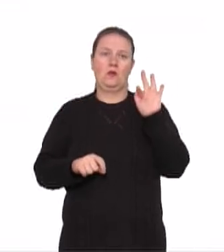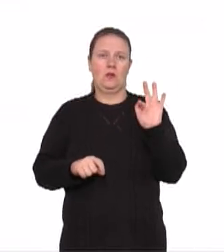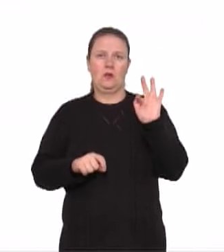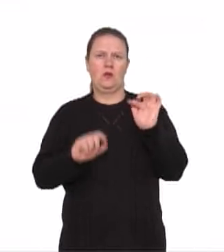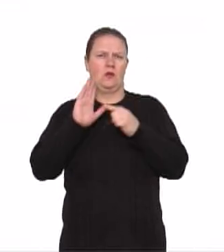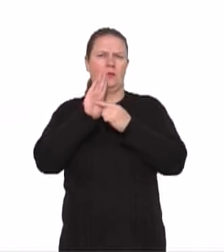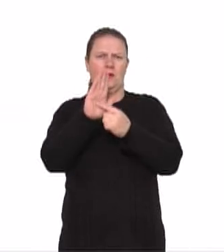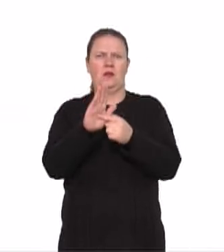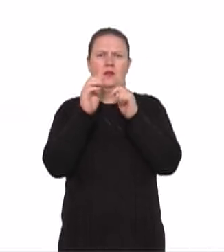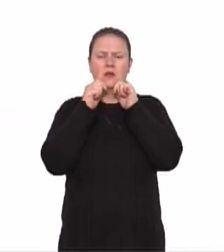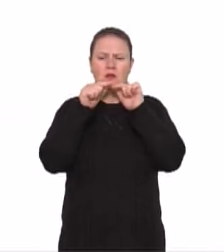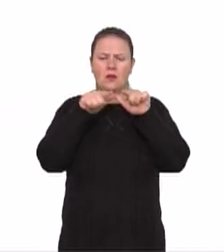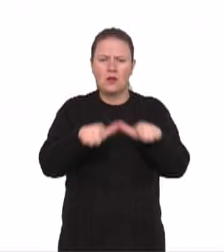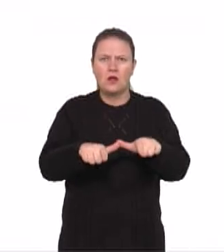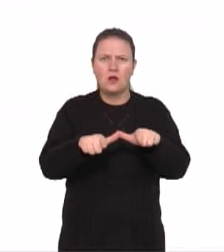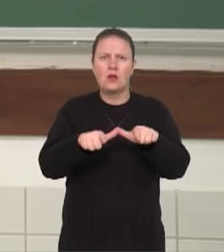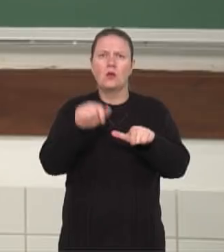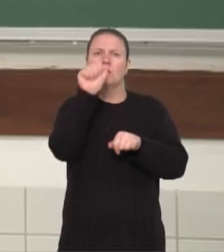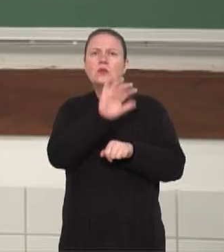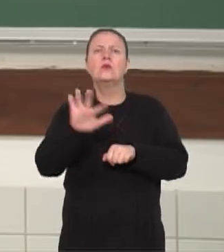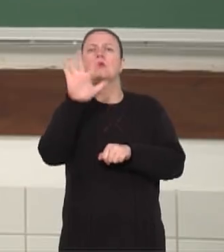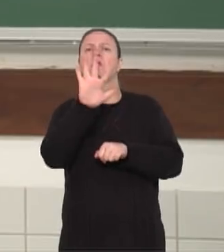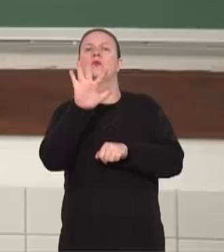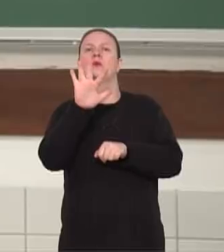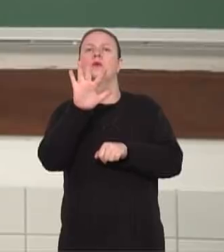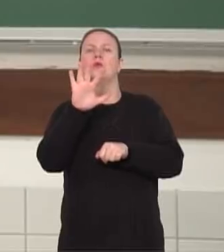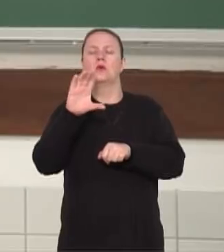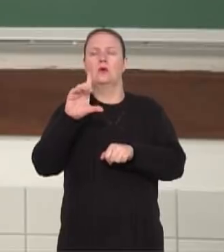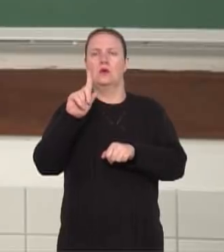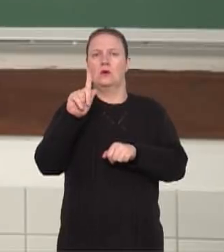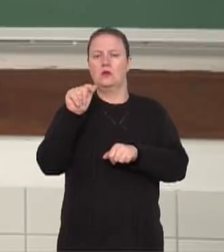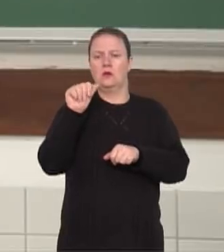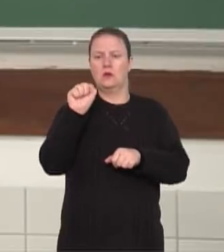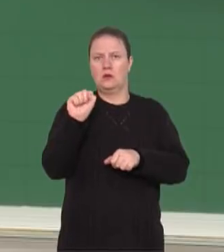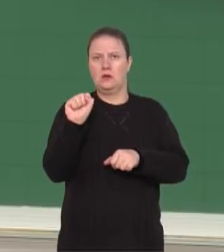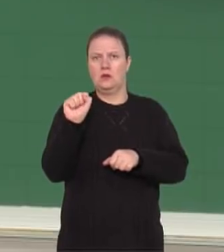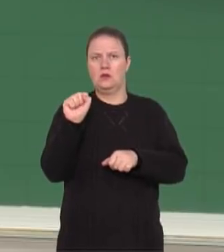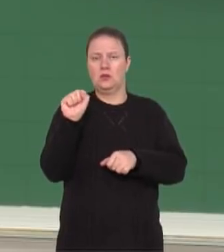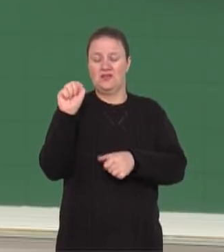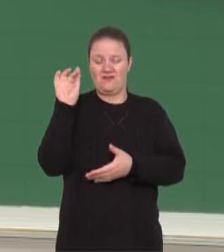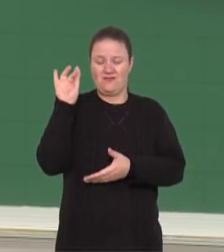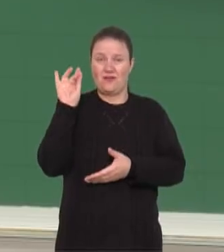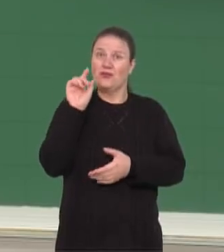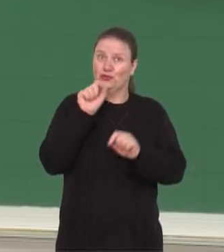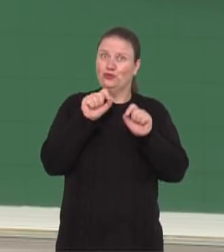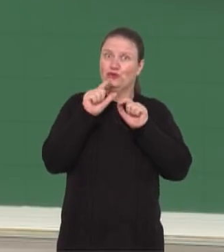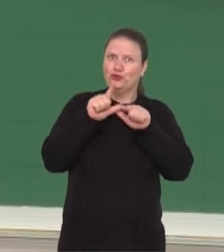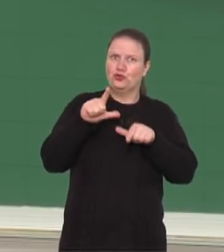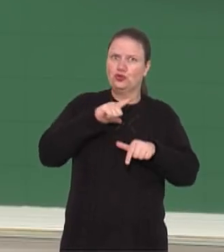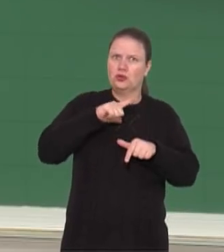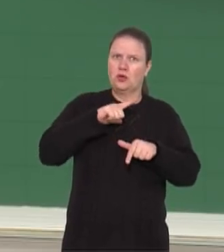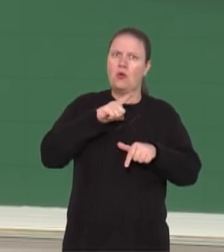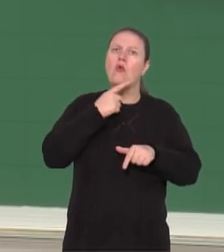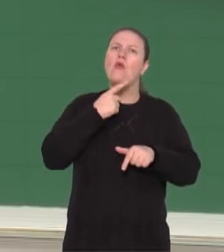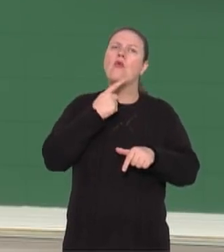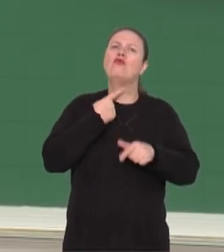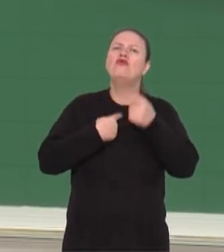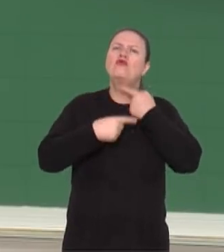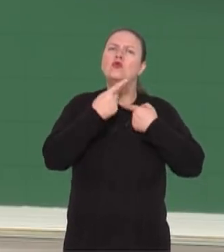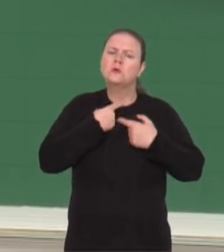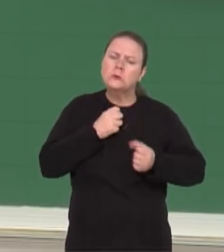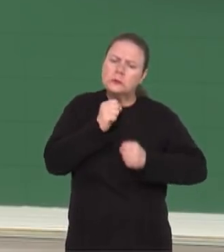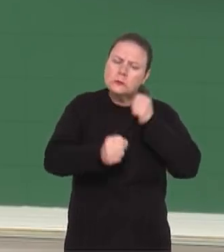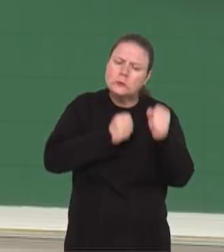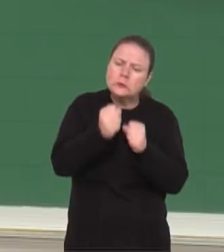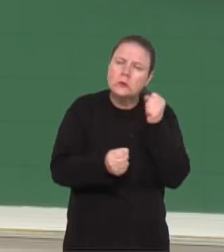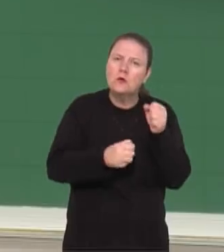linguagem figurada. Não é verdade, a gente viu que gás estava sendo utilizado ali no sentido figurado quando o jogador da seleção diz,